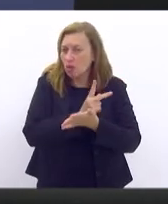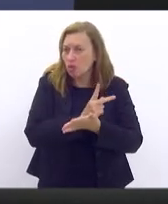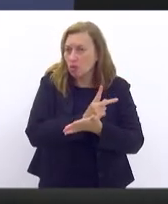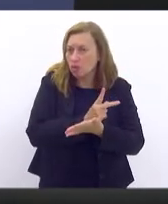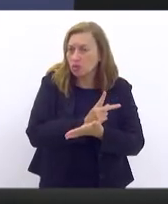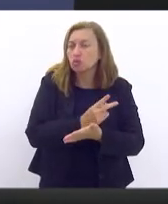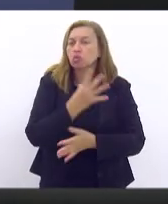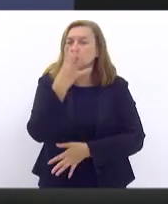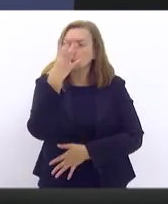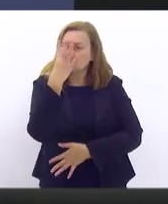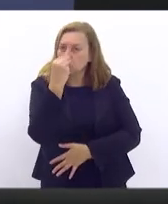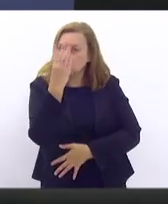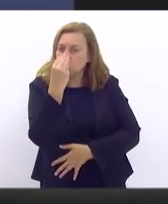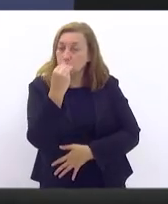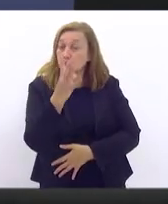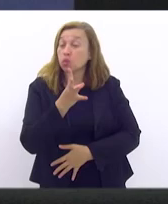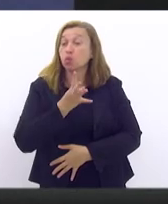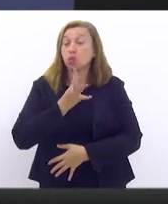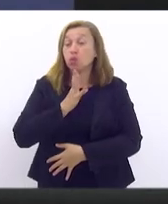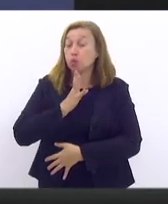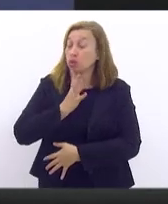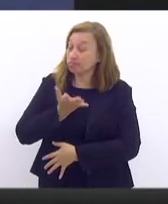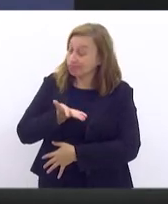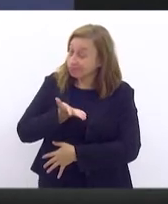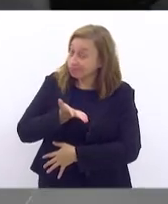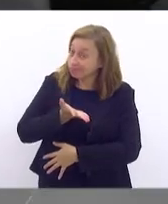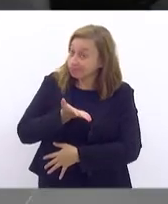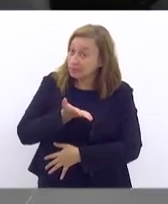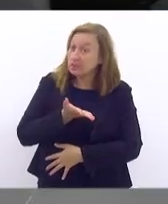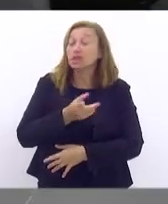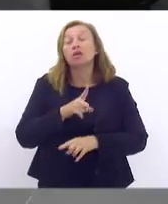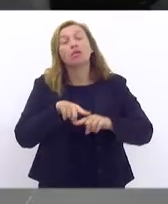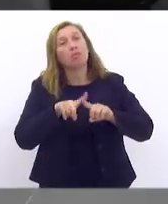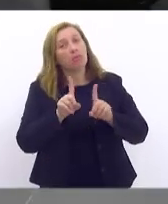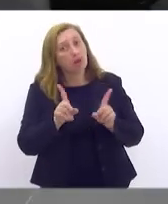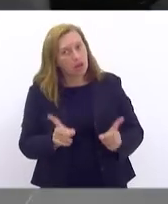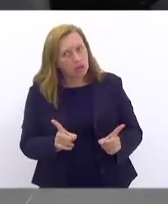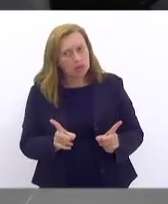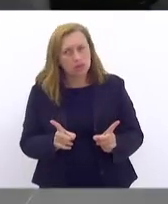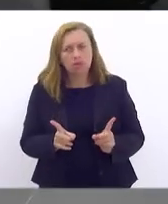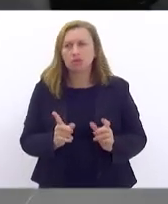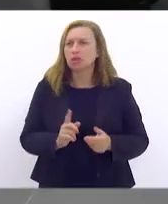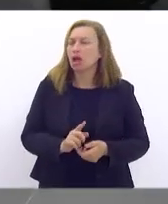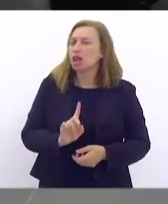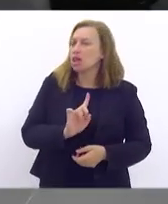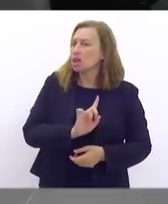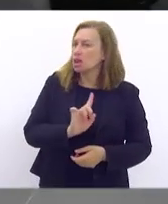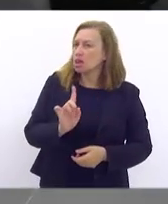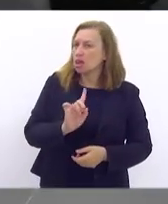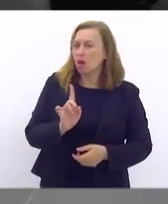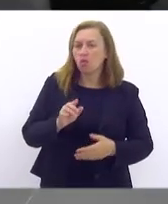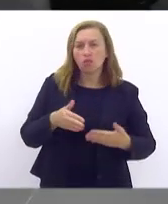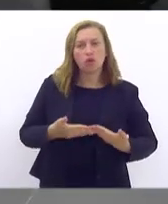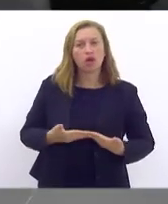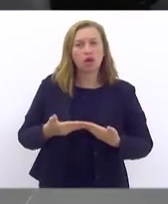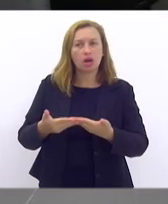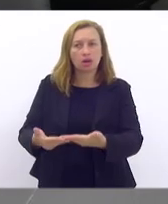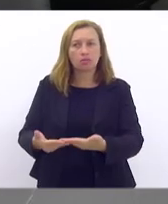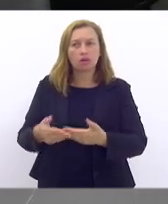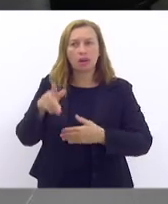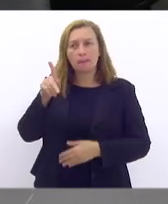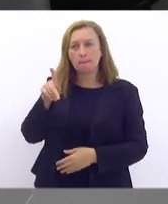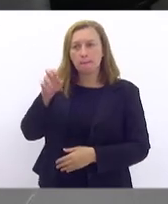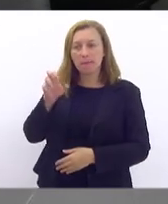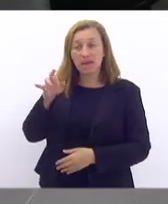no reconhecimento fotográfico, mas que não foram encaminhados para a